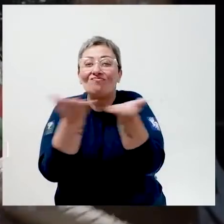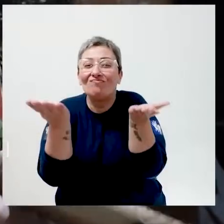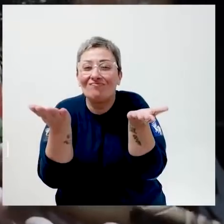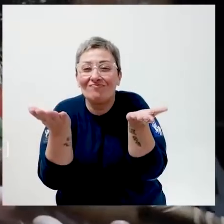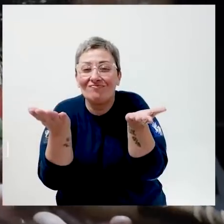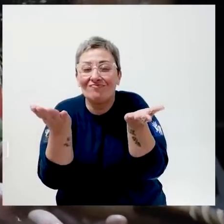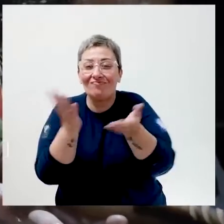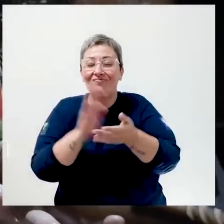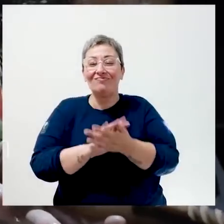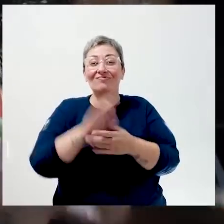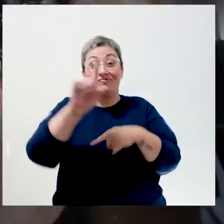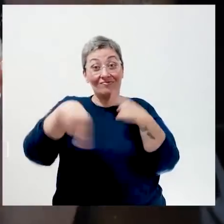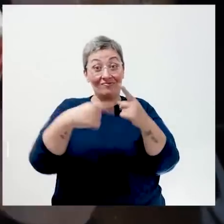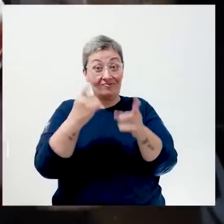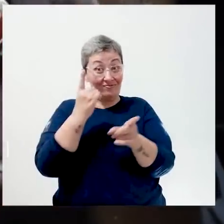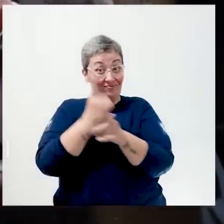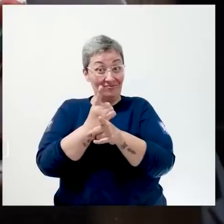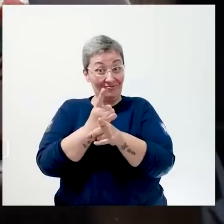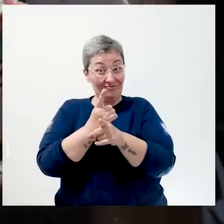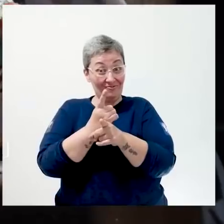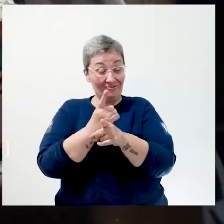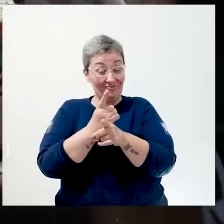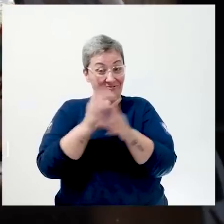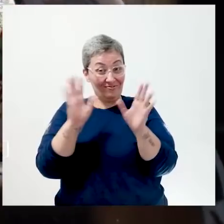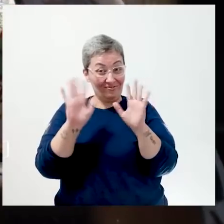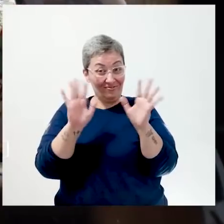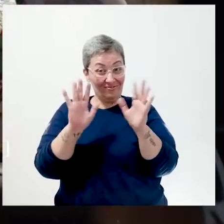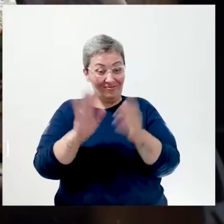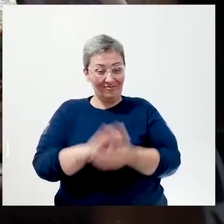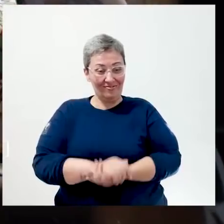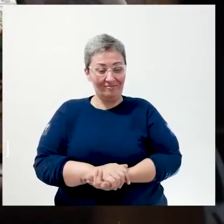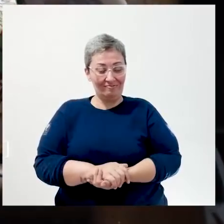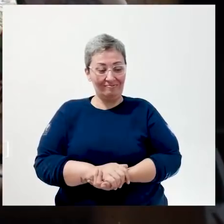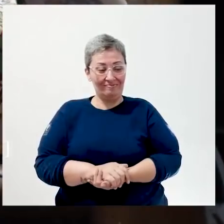Um beijo pra você e a gente se